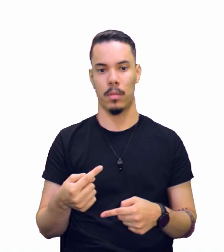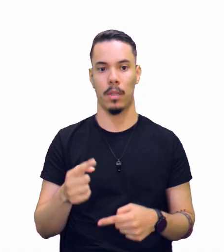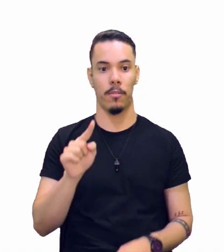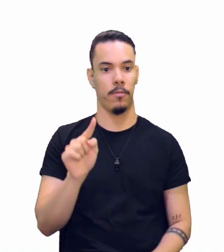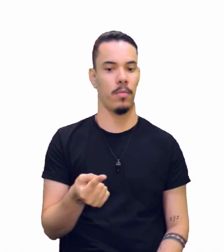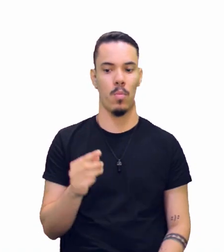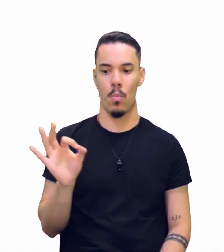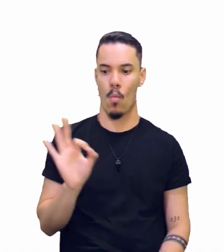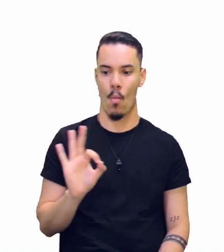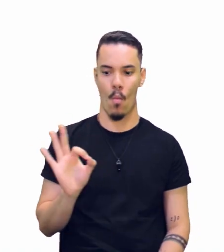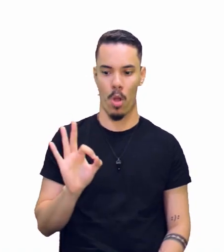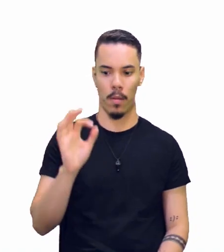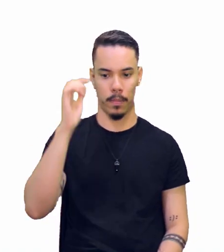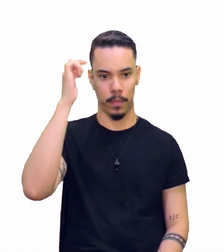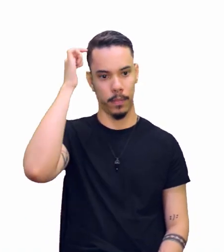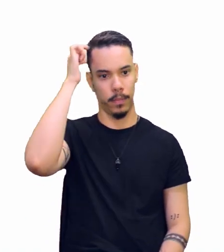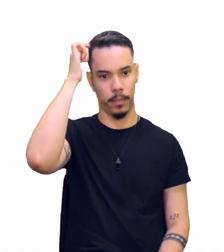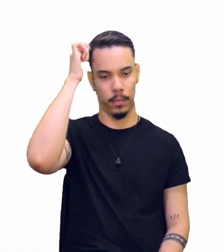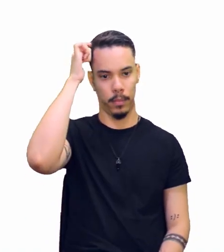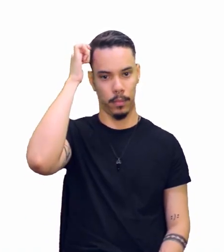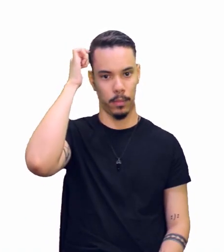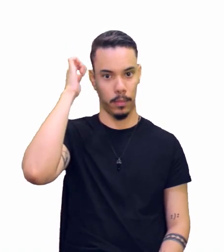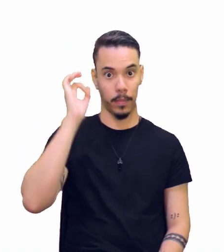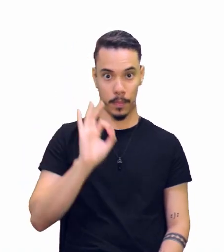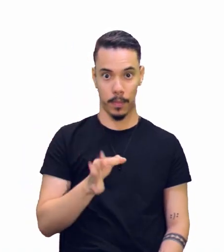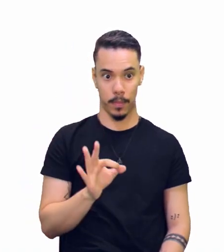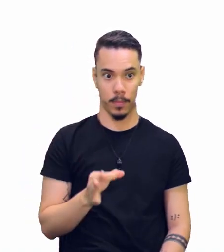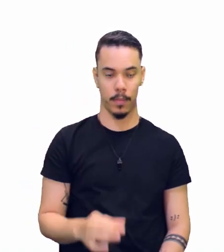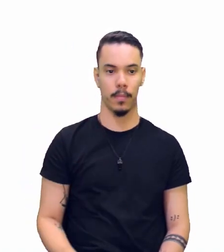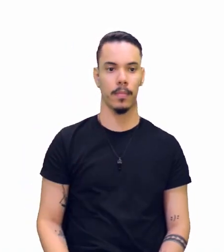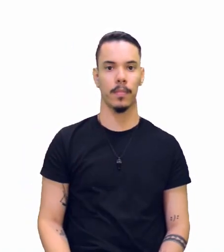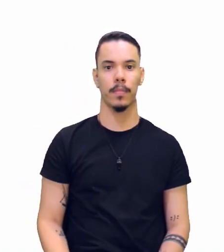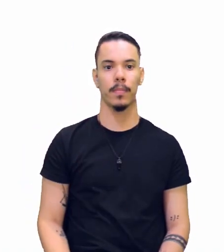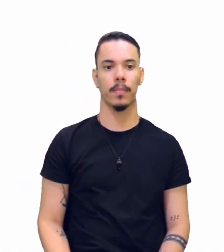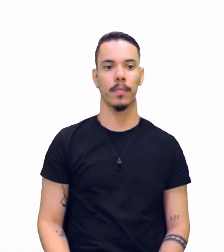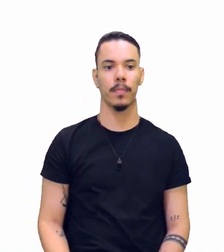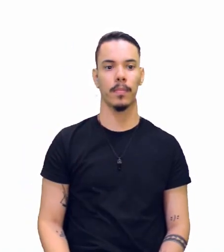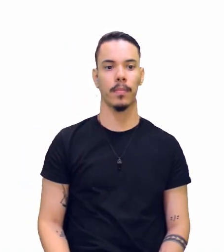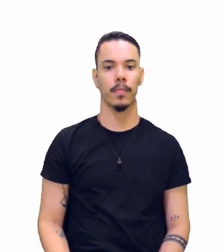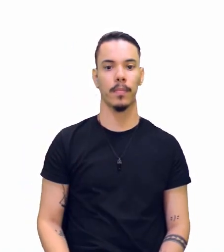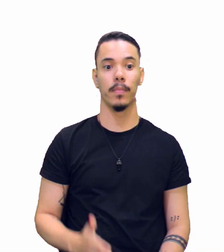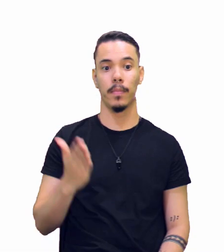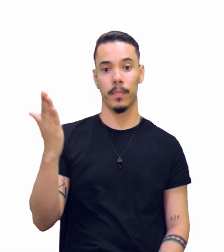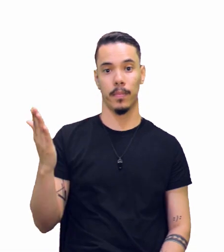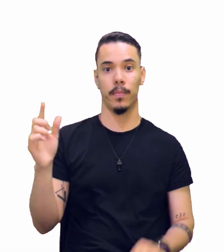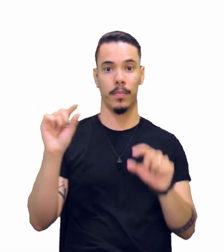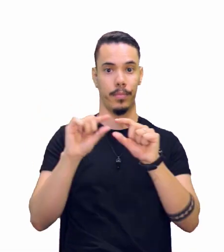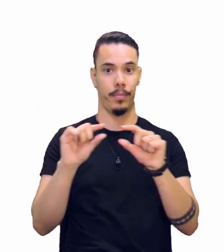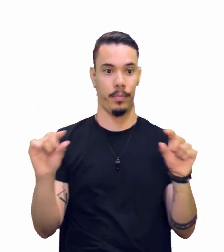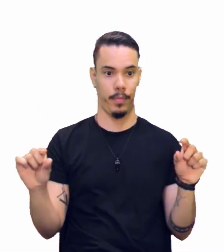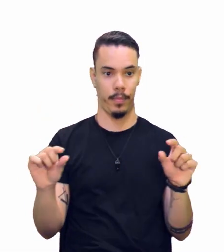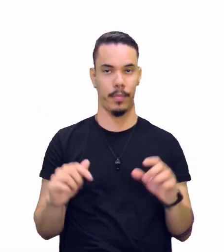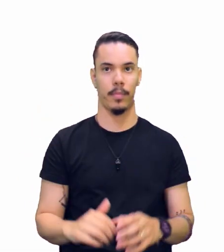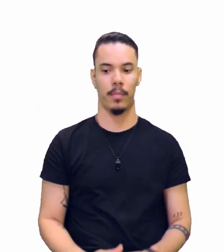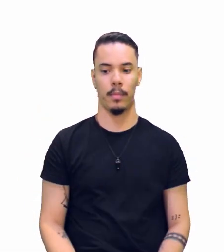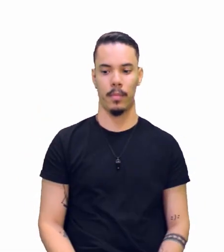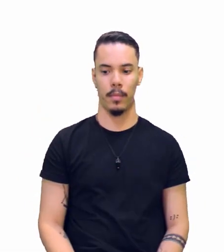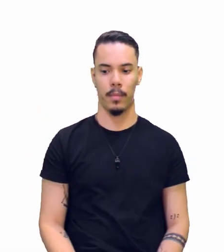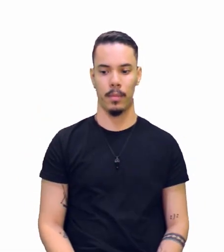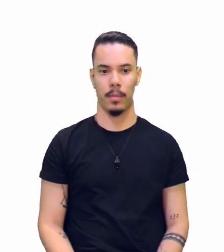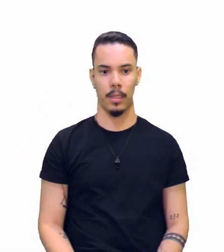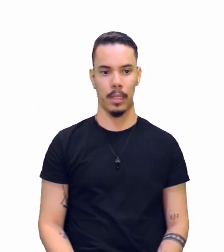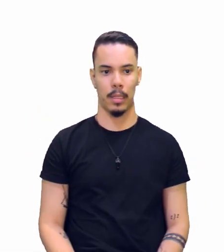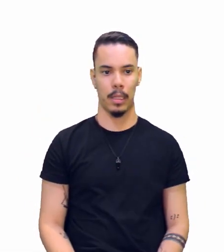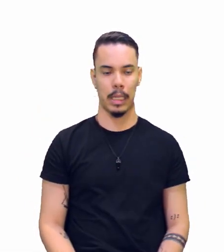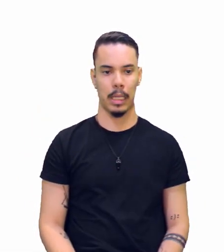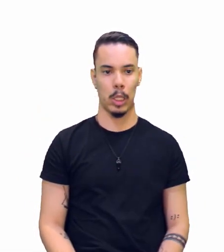nenhuma vírgula. Muito bem. Temos o próximo aí. If people eat too much, they get